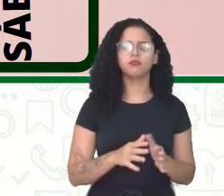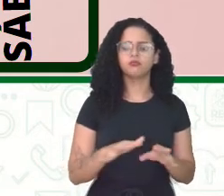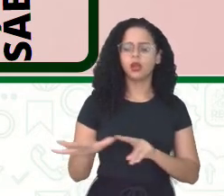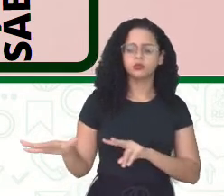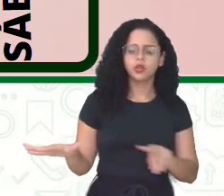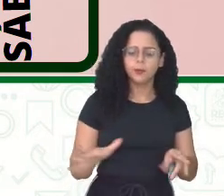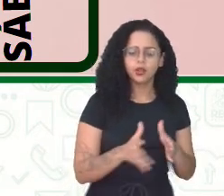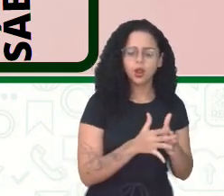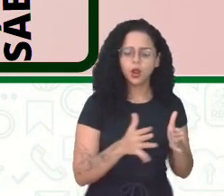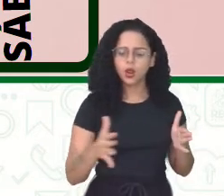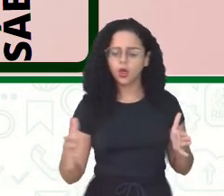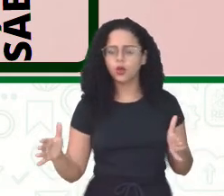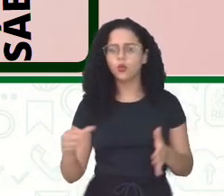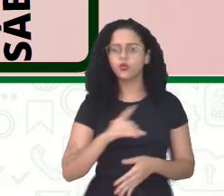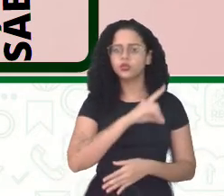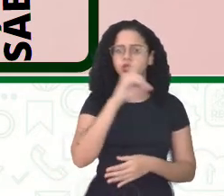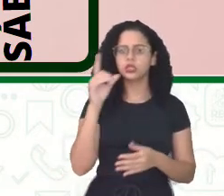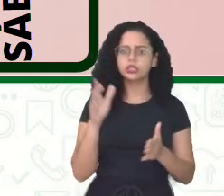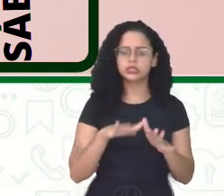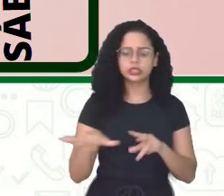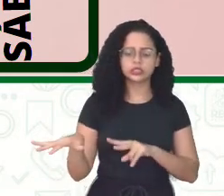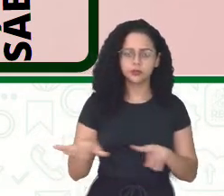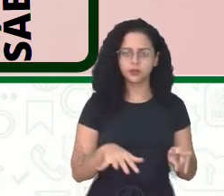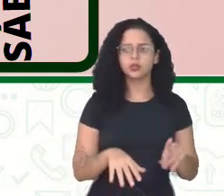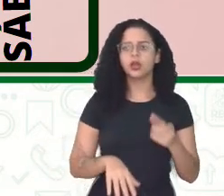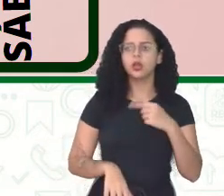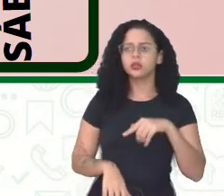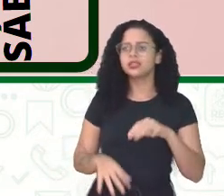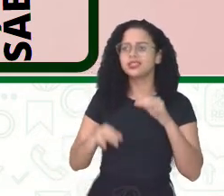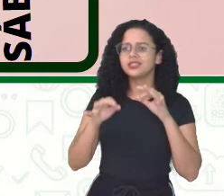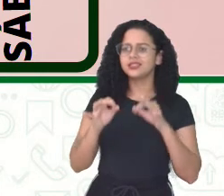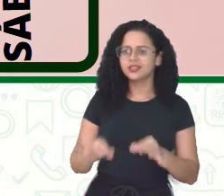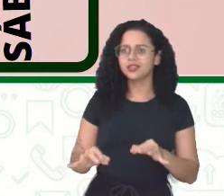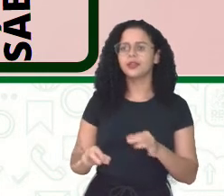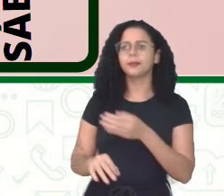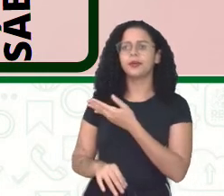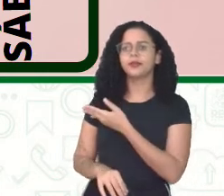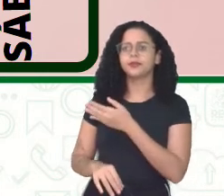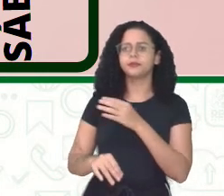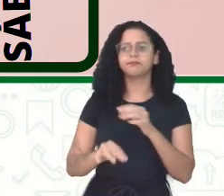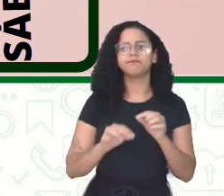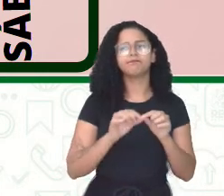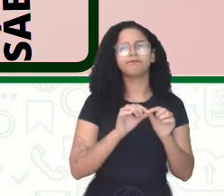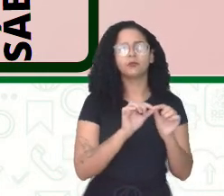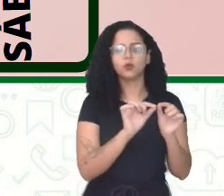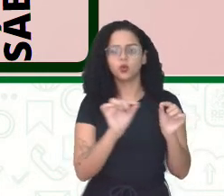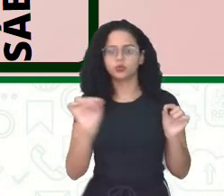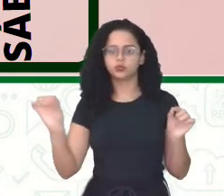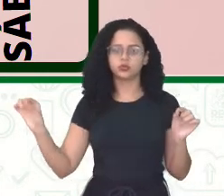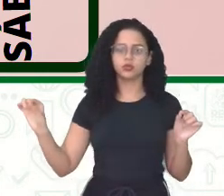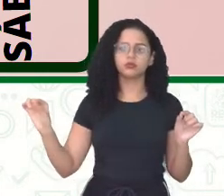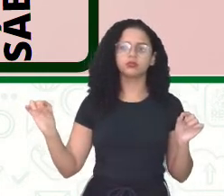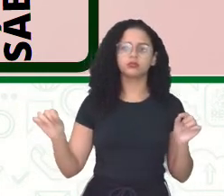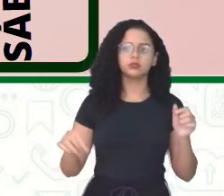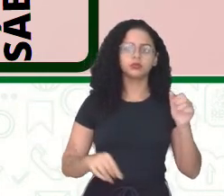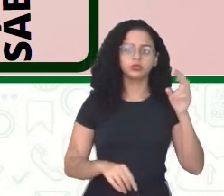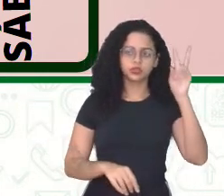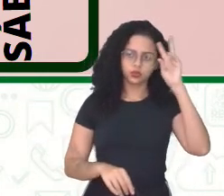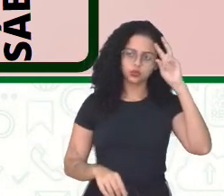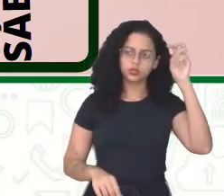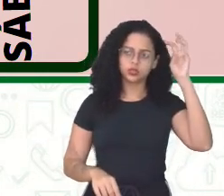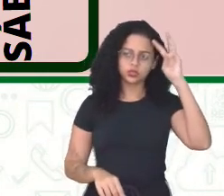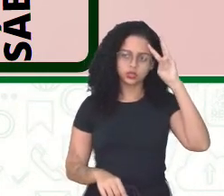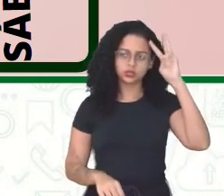ou seja, os dias da semana, eles estão exatamente ali na horizontal, né? A segunda,